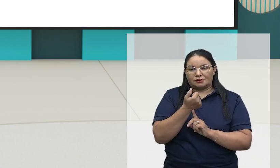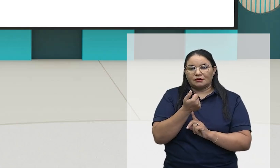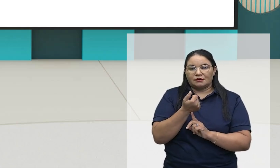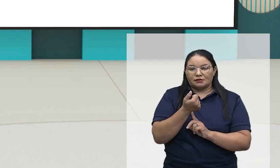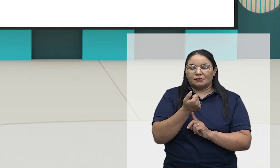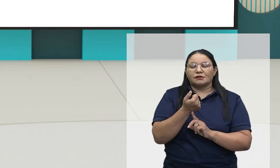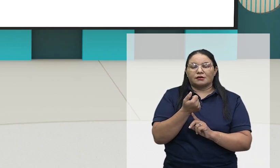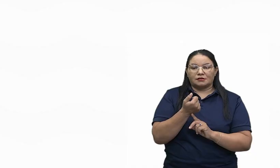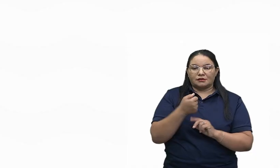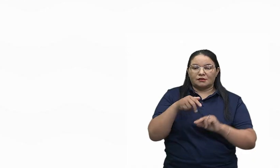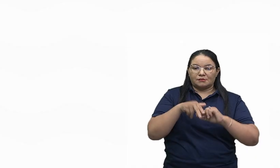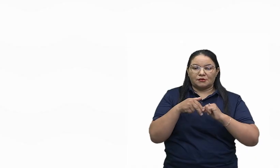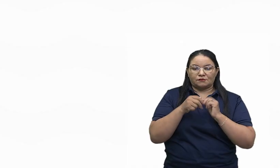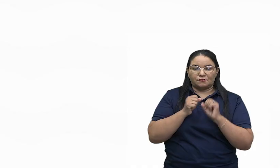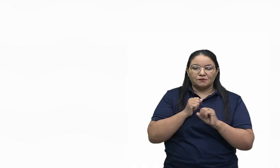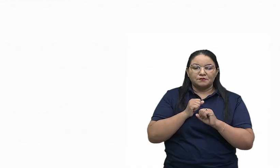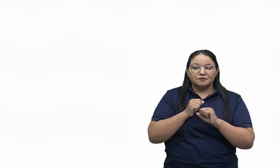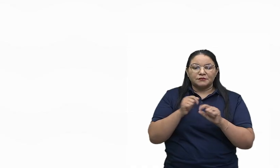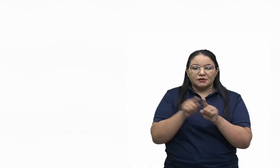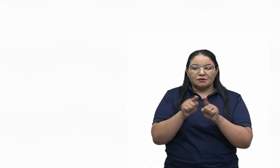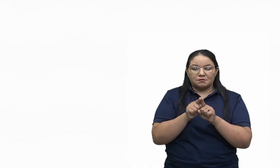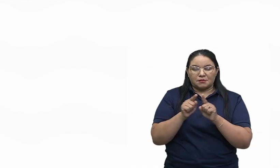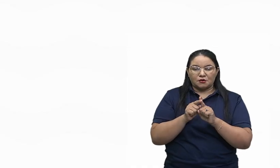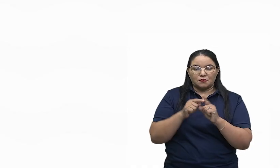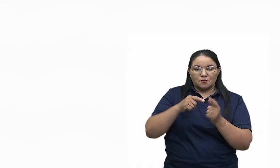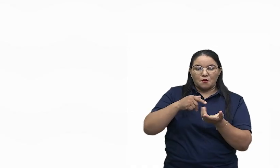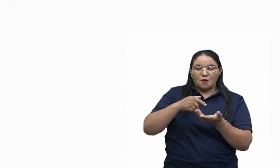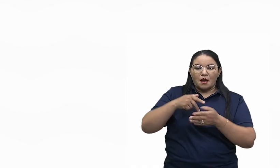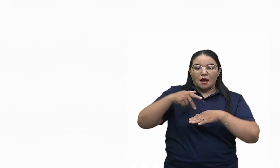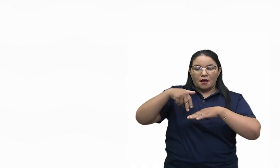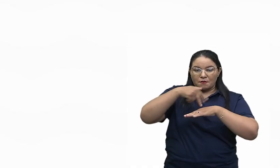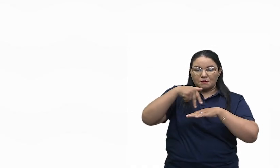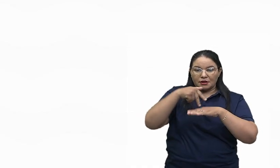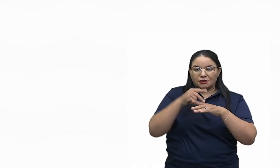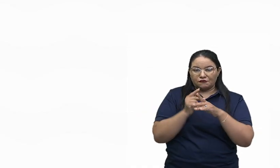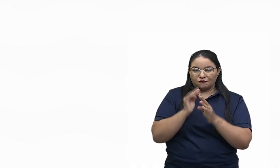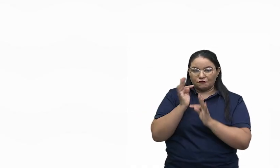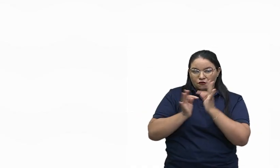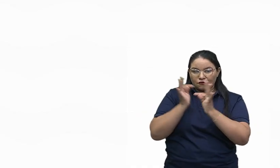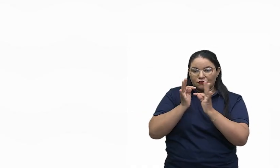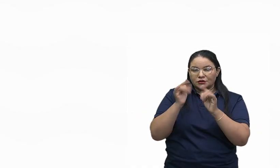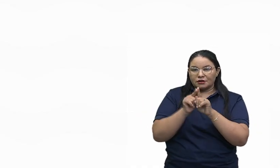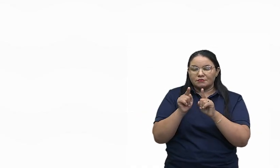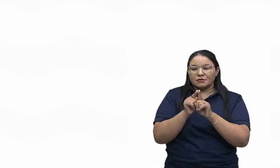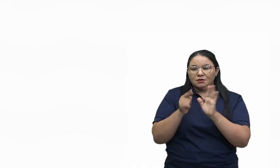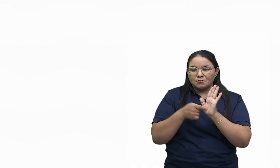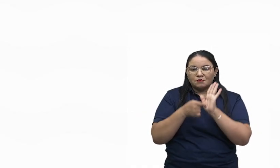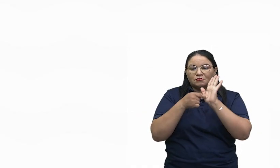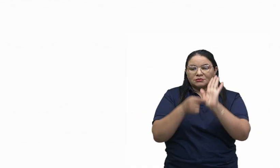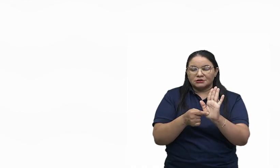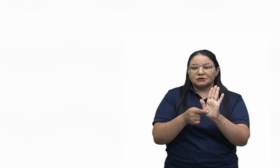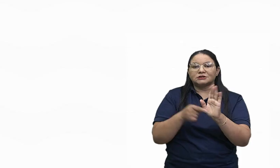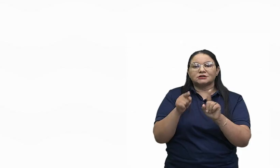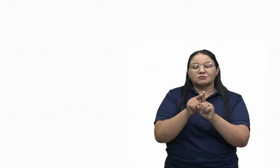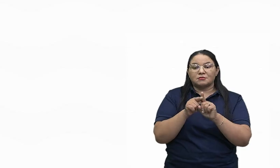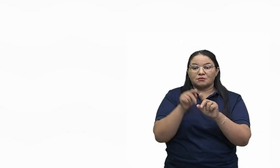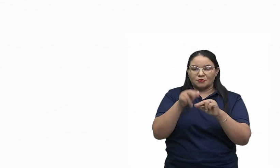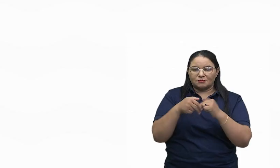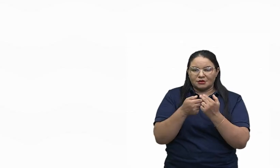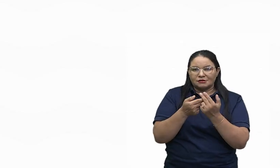perceber que tem um balé folclórico, que traz para a gente espetáculos que resgatam as danças